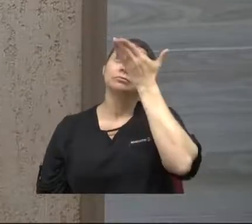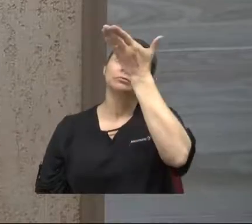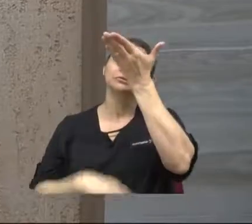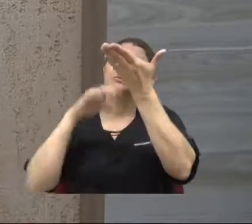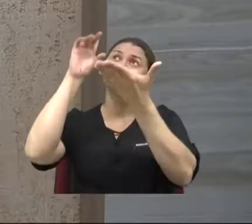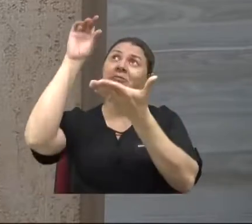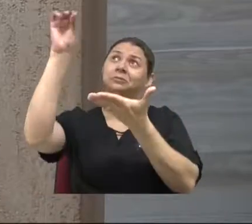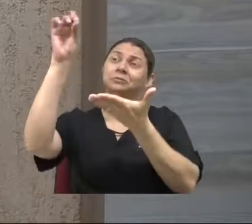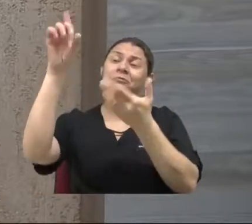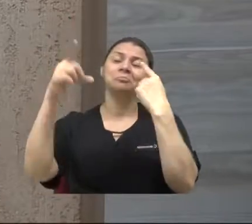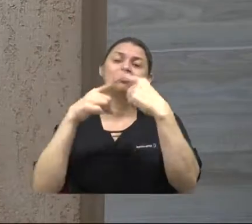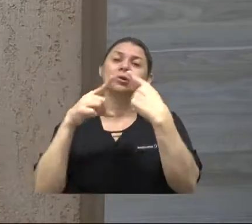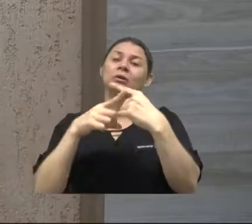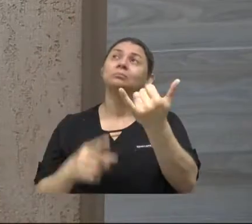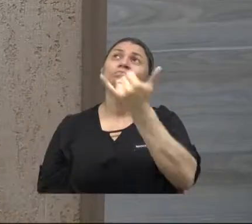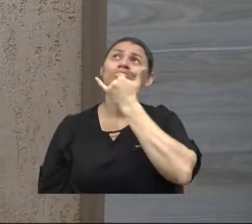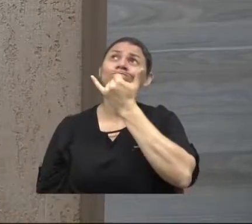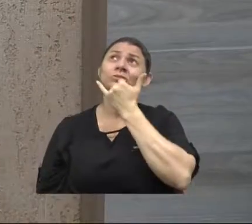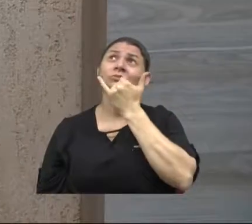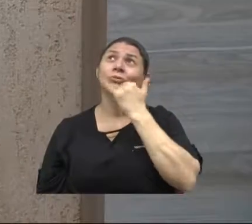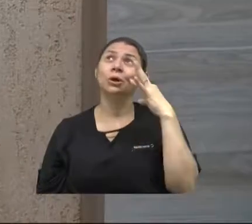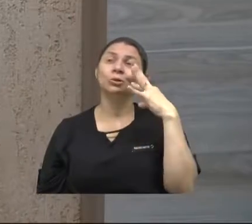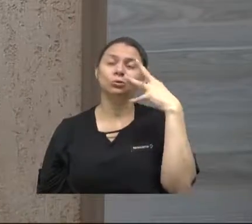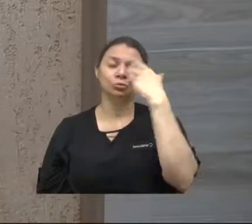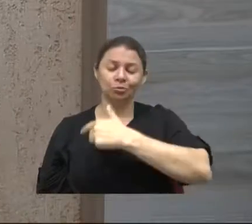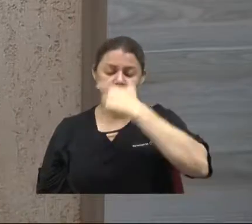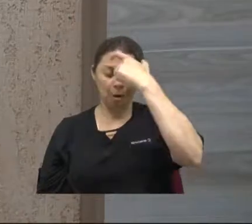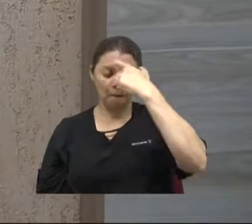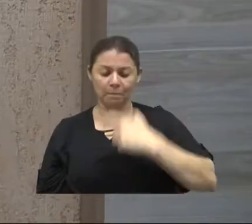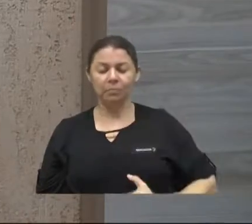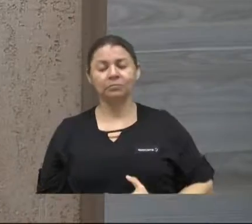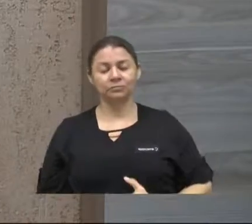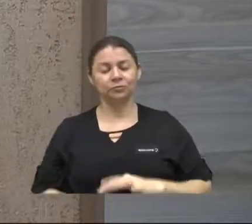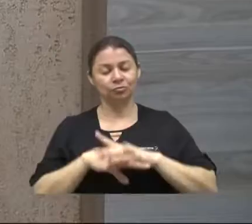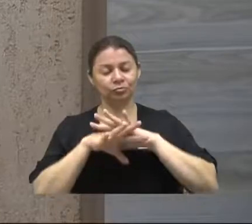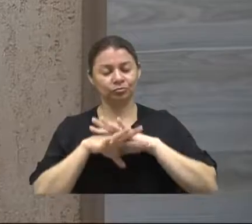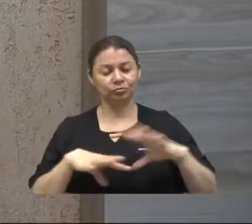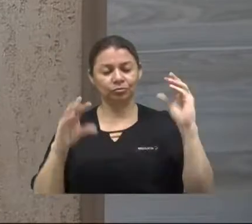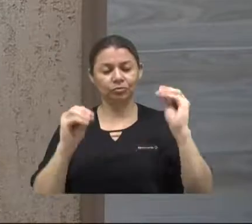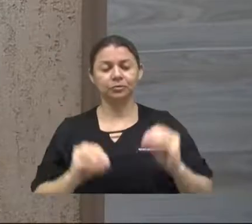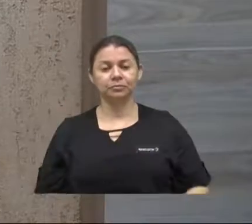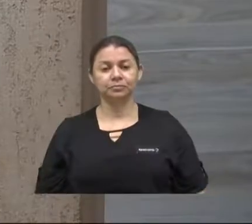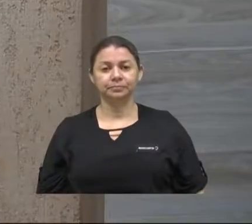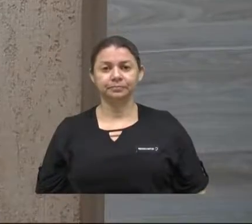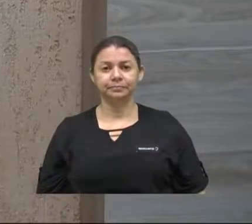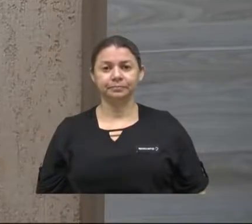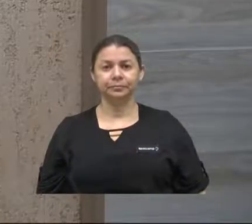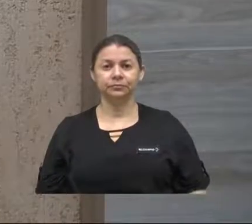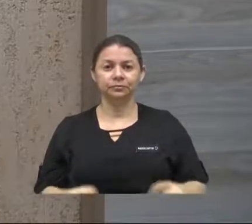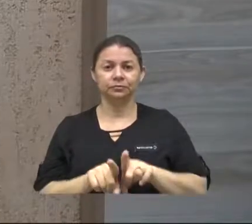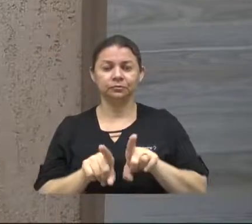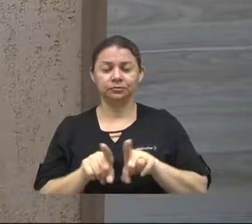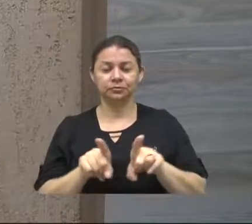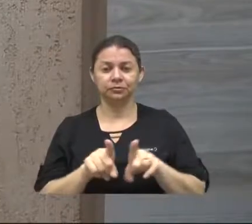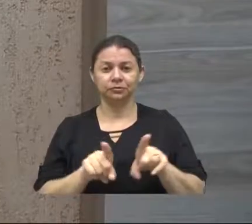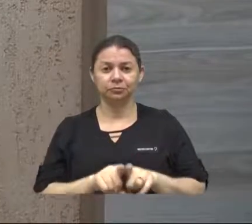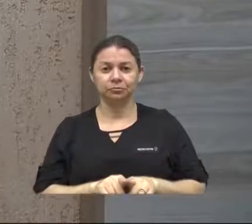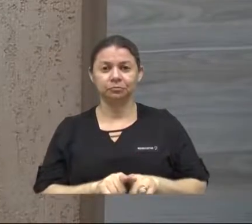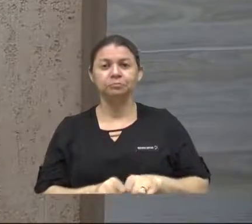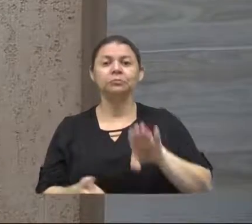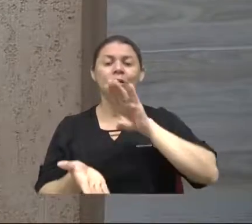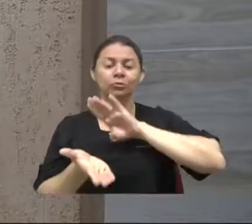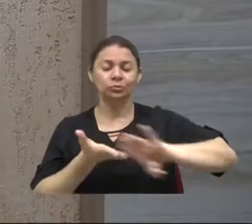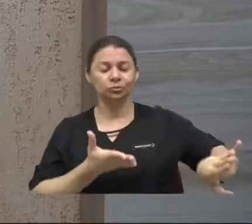que perdoa todas as tuas iniquidades, que sara todas as suas enfermidades, que redime a tua vida da perdição, que te coroa